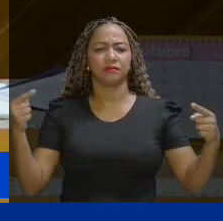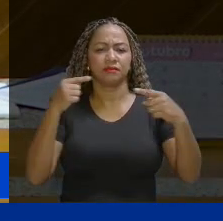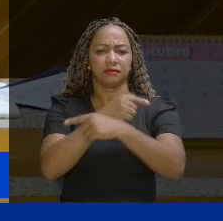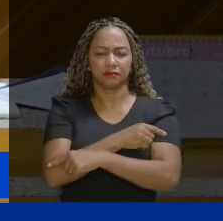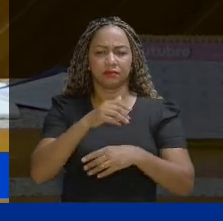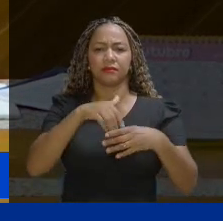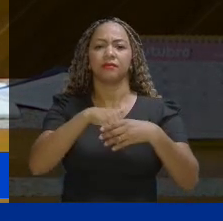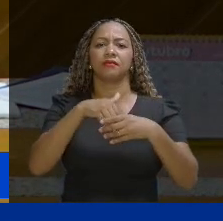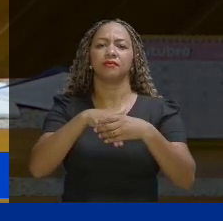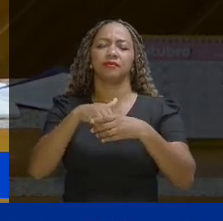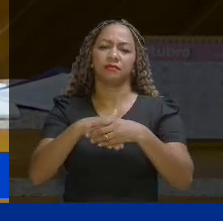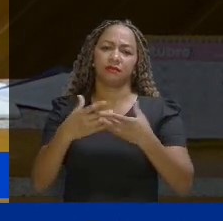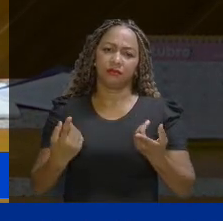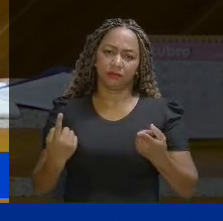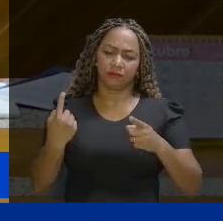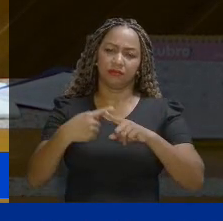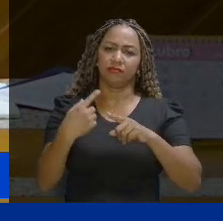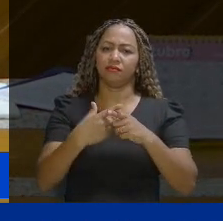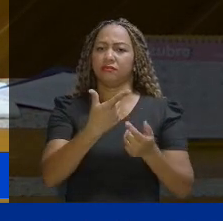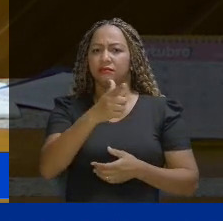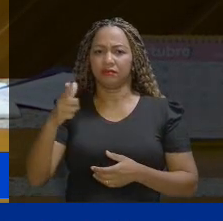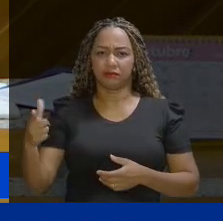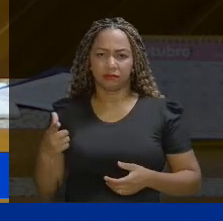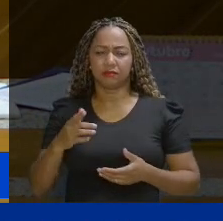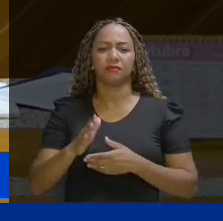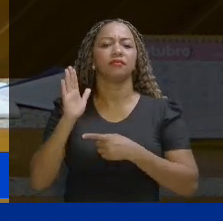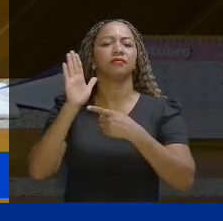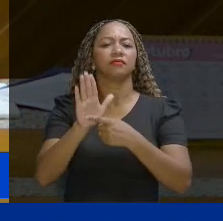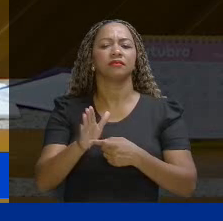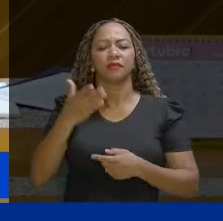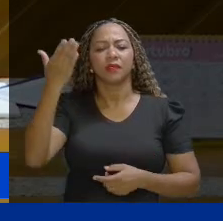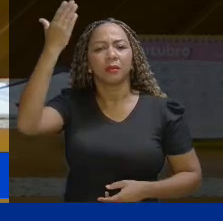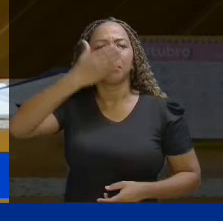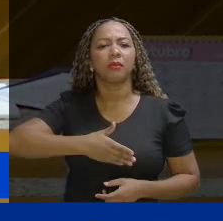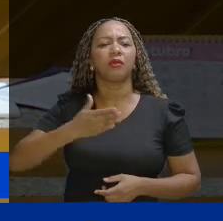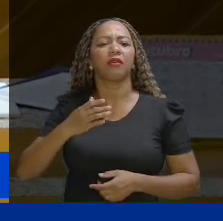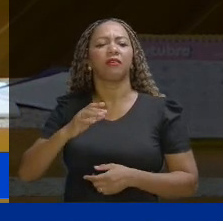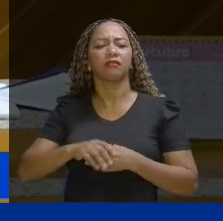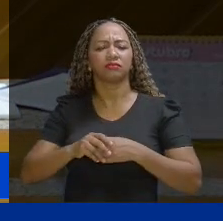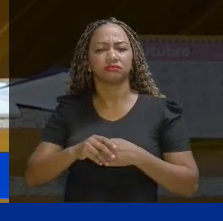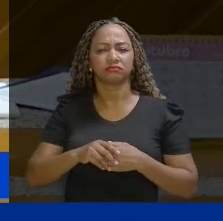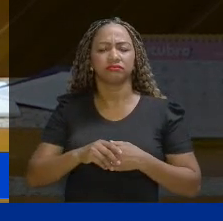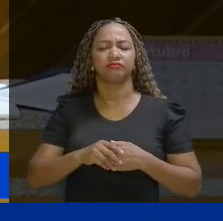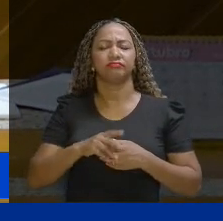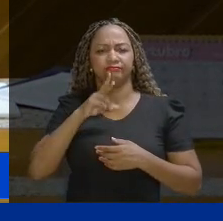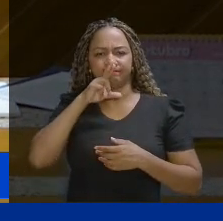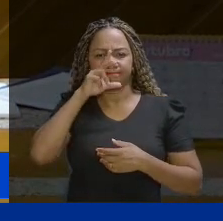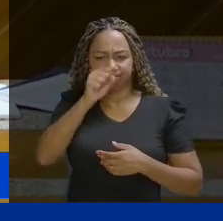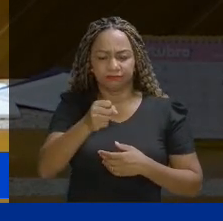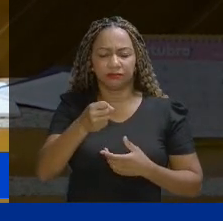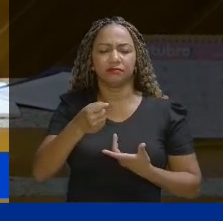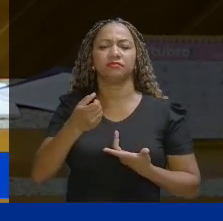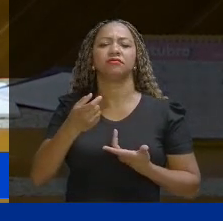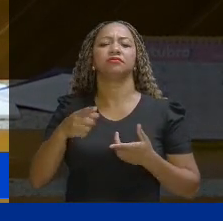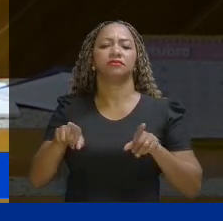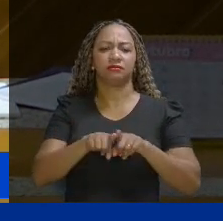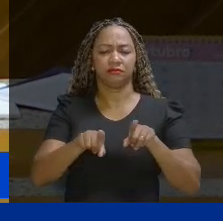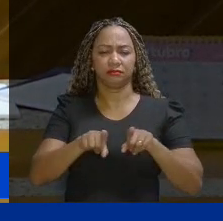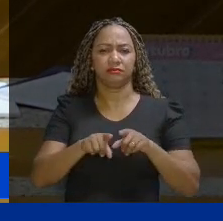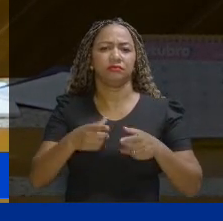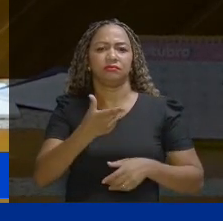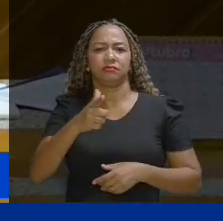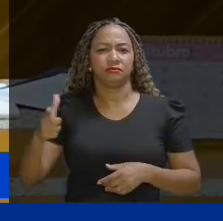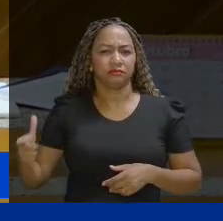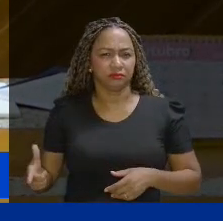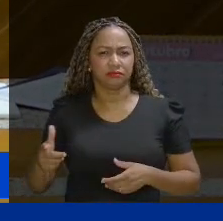no acórdão porque os impugnantes não teriam apresentado prova robusta para demonstrar a alegada fraude. Nesse sentido, afirmou